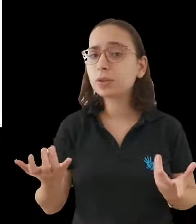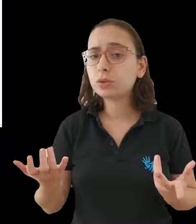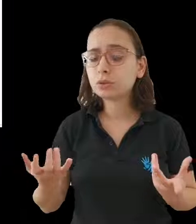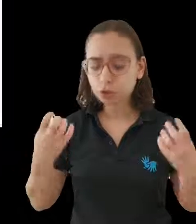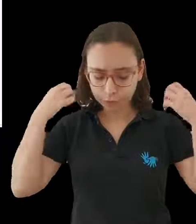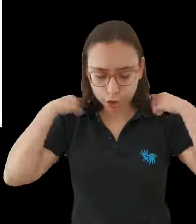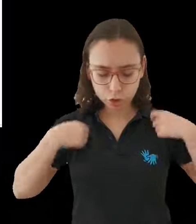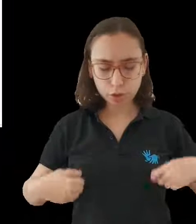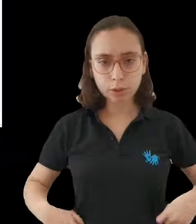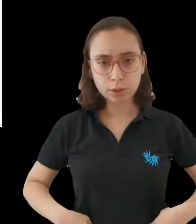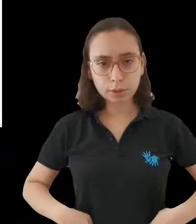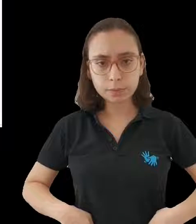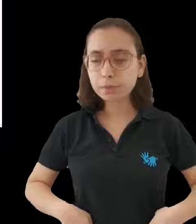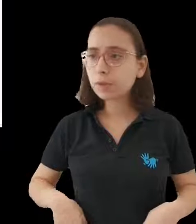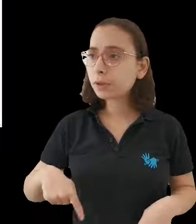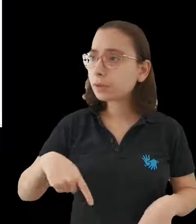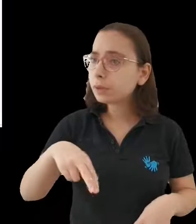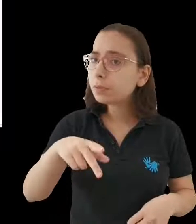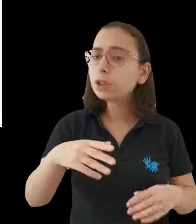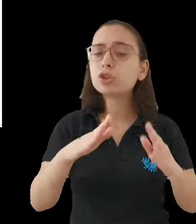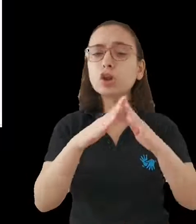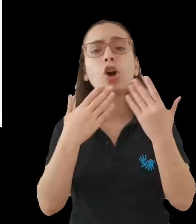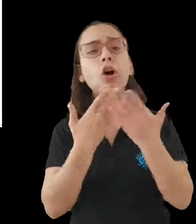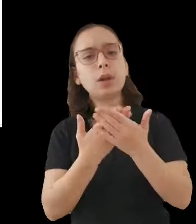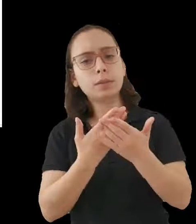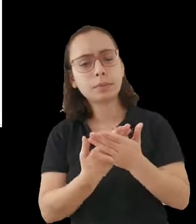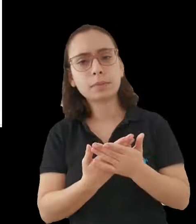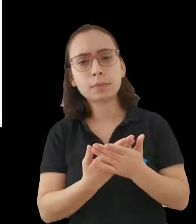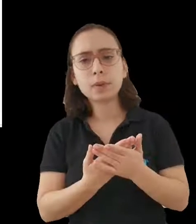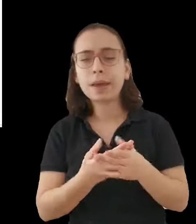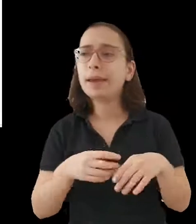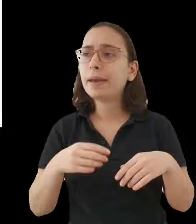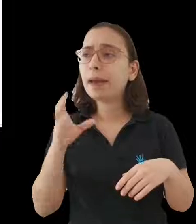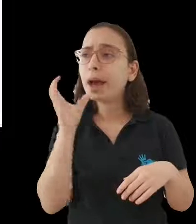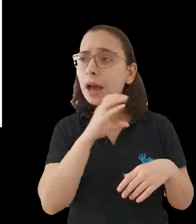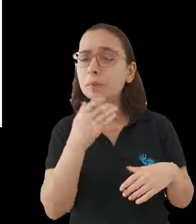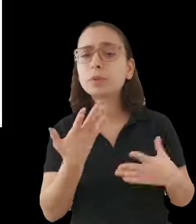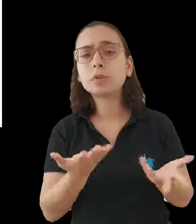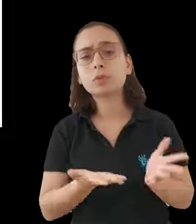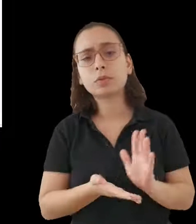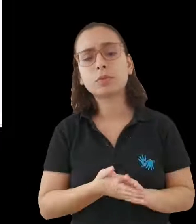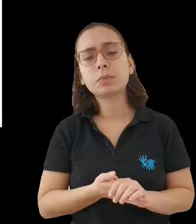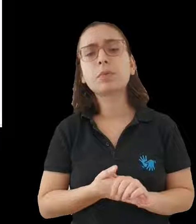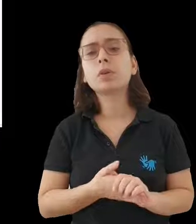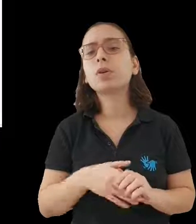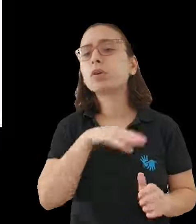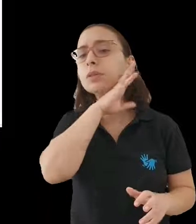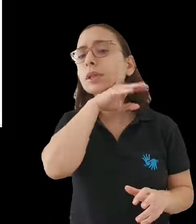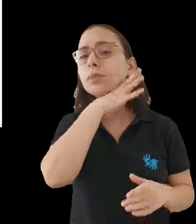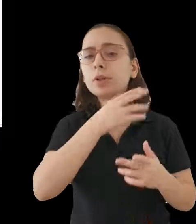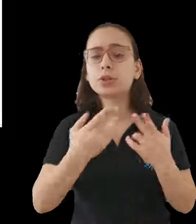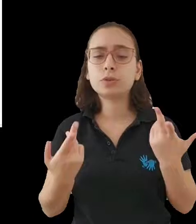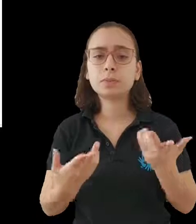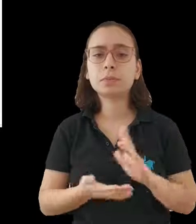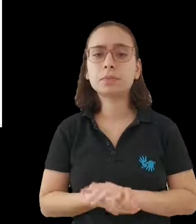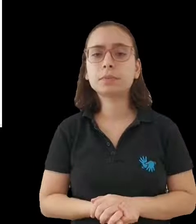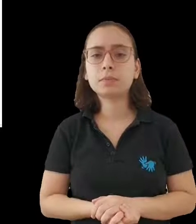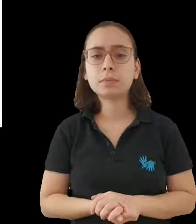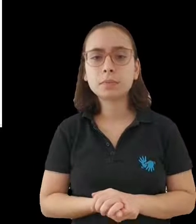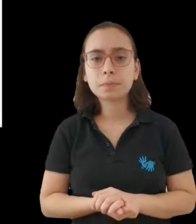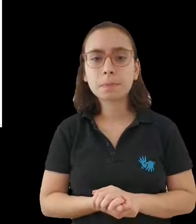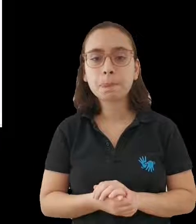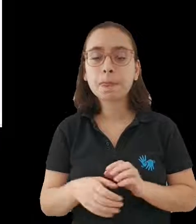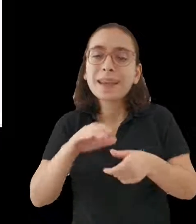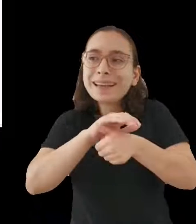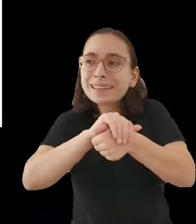para vocês vestir o avental e ir para a escola, um material rápido, né, com os animais. Eu vi que,